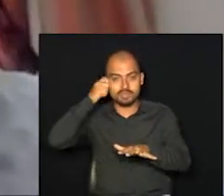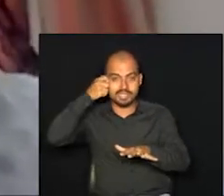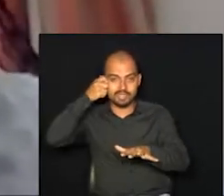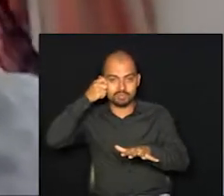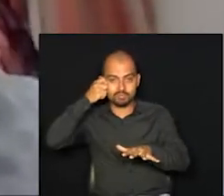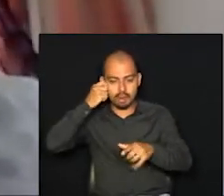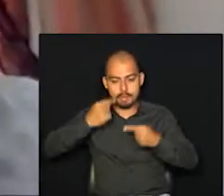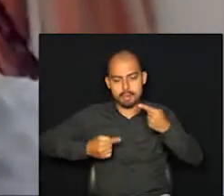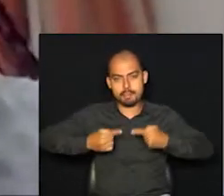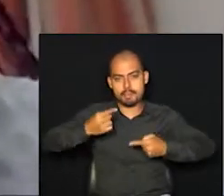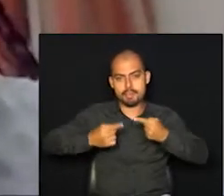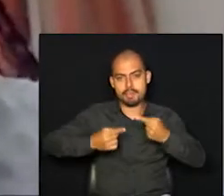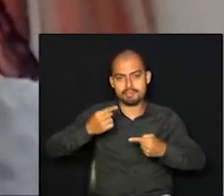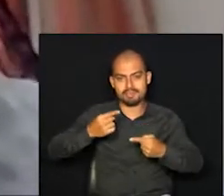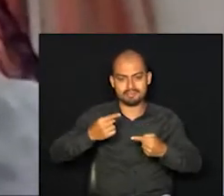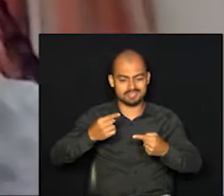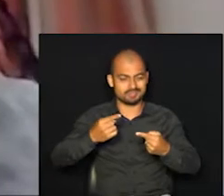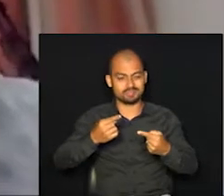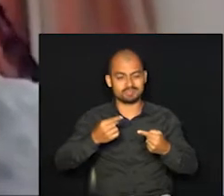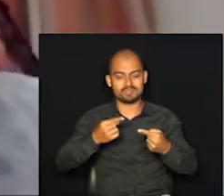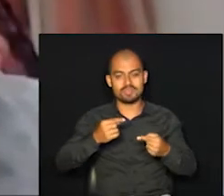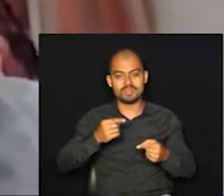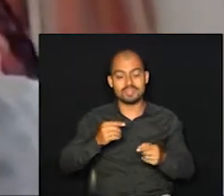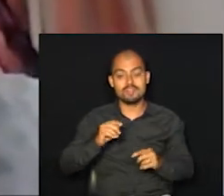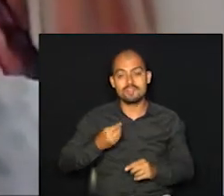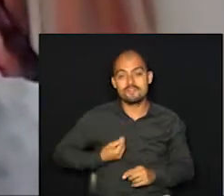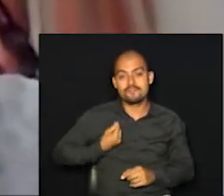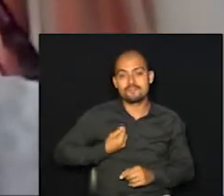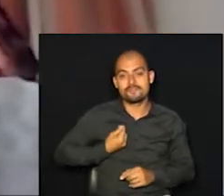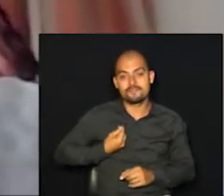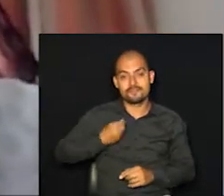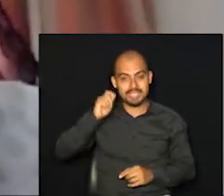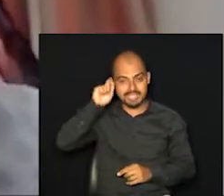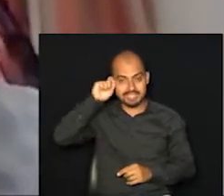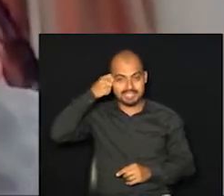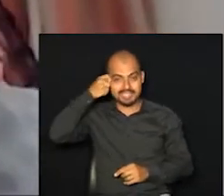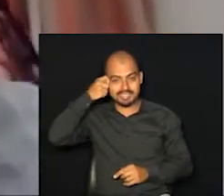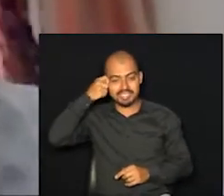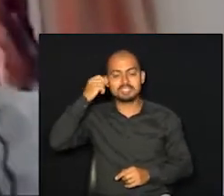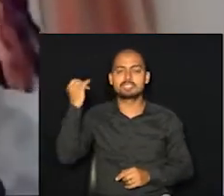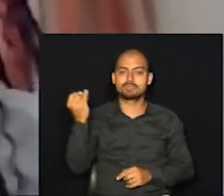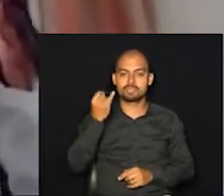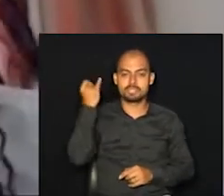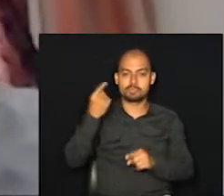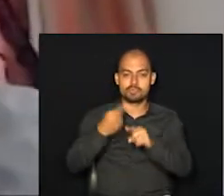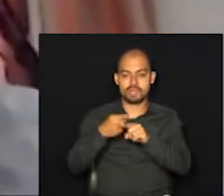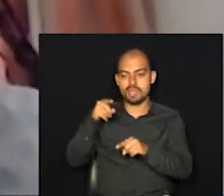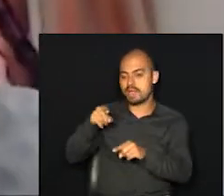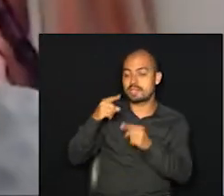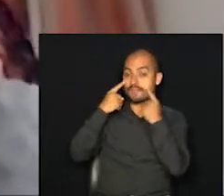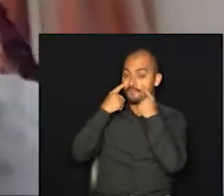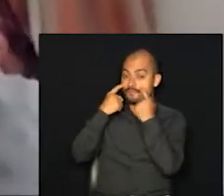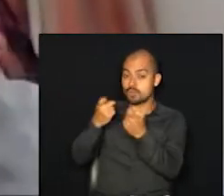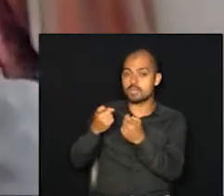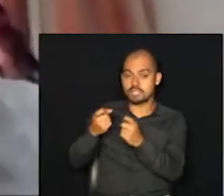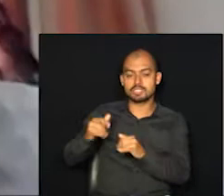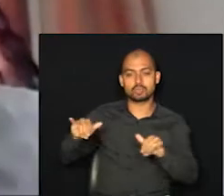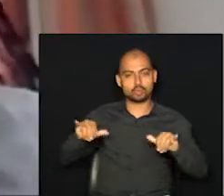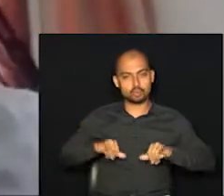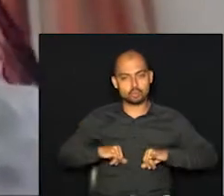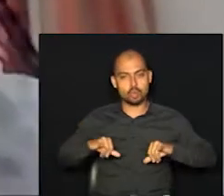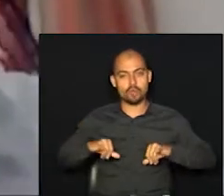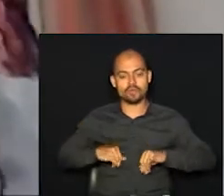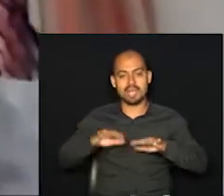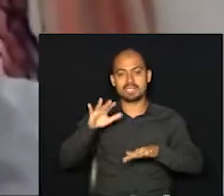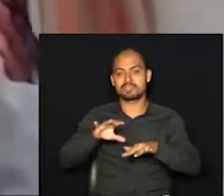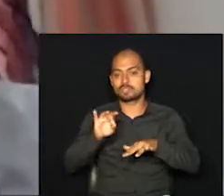questão específica de vidas negras importam. Por quê? Porque é o negro que sofre a violência, muitas vezes somente pela própria cor da